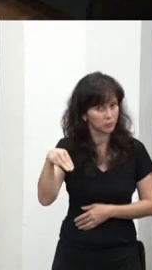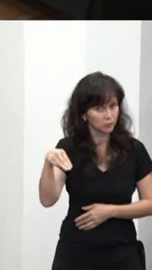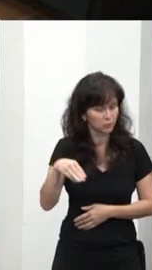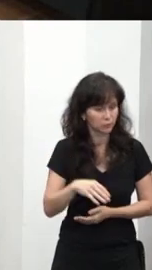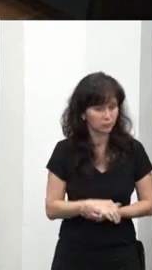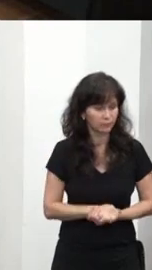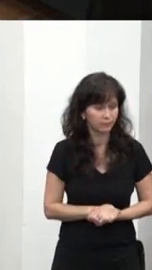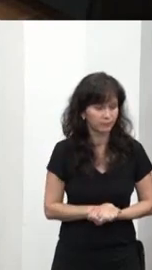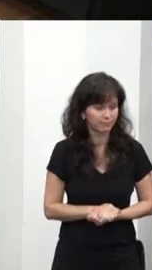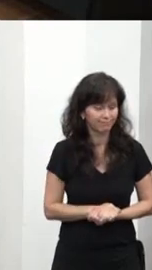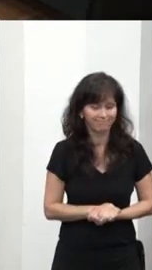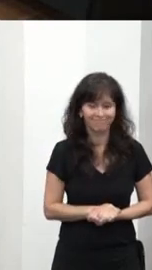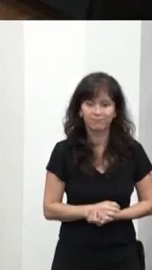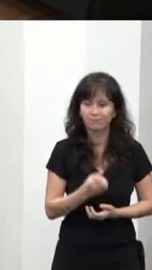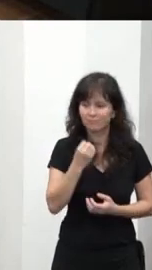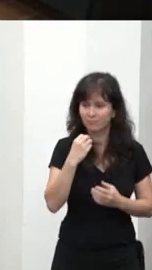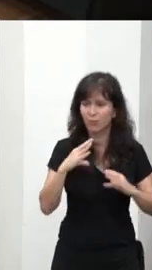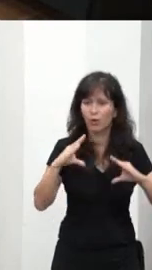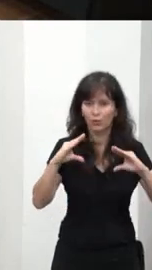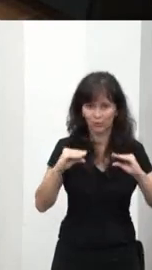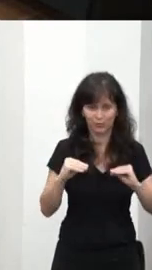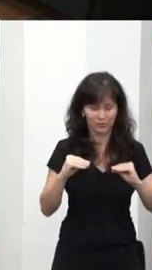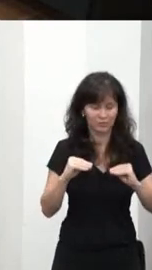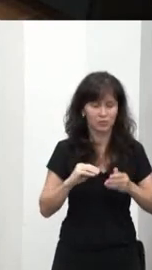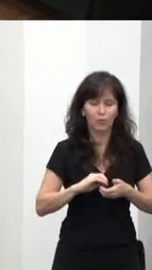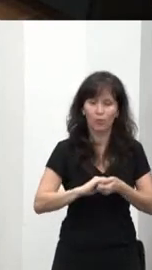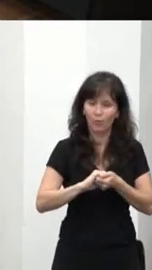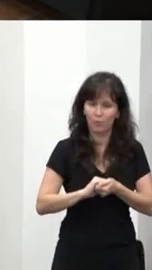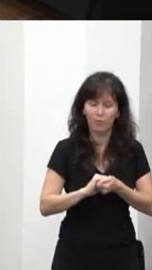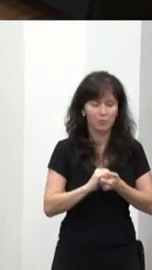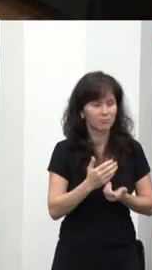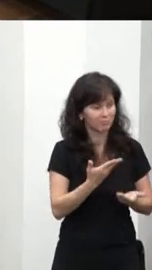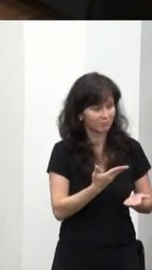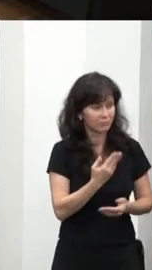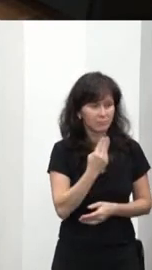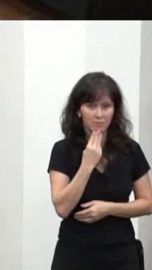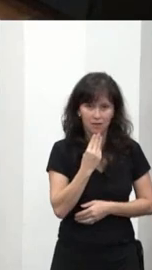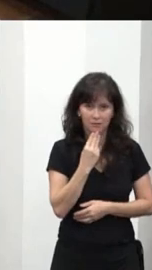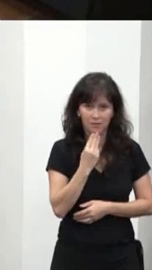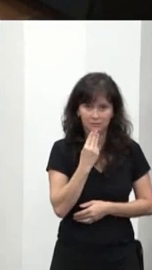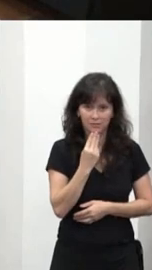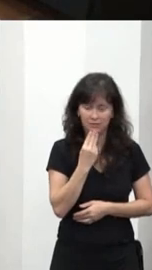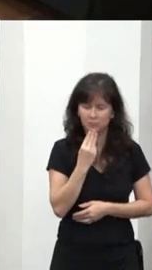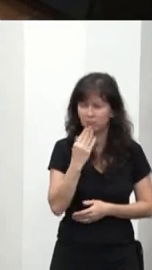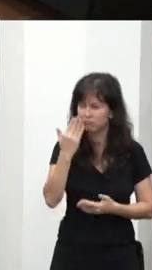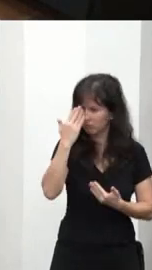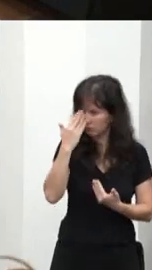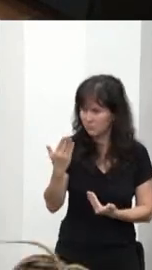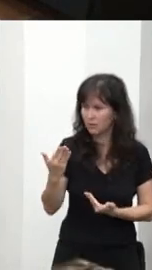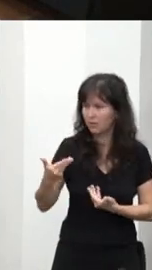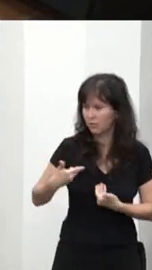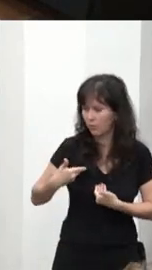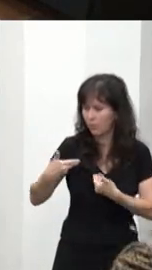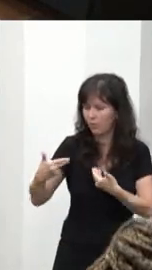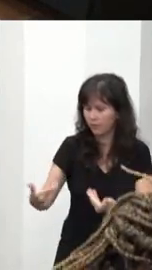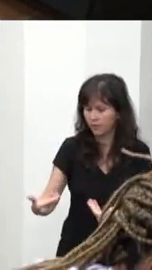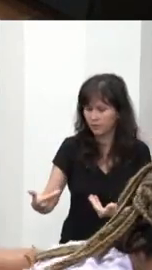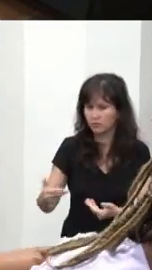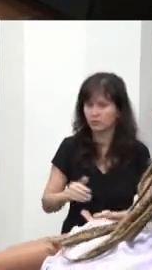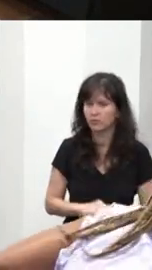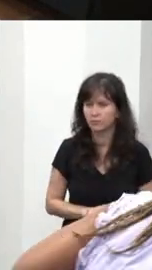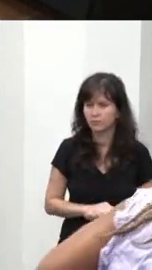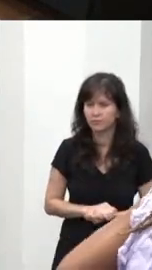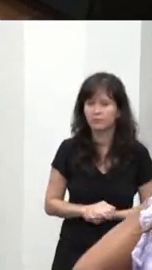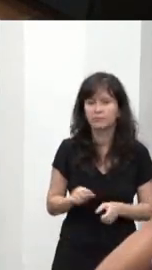alô boa noite cumprimentar Marquito Obrigado pelo convite a deputada